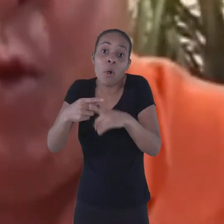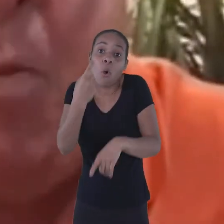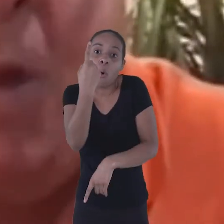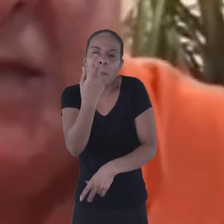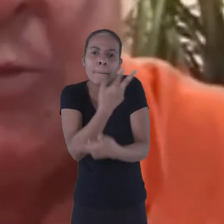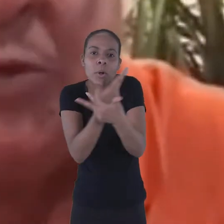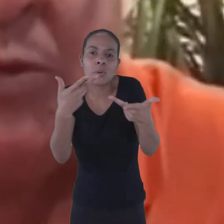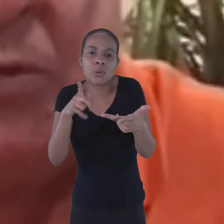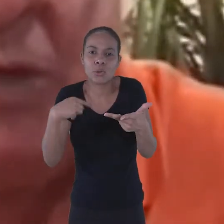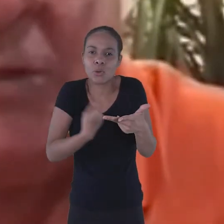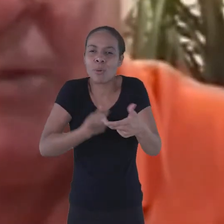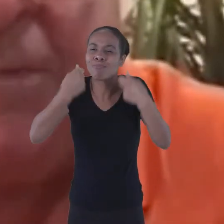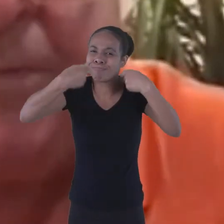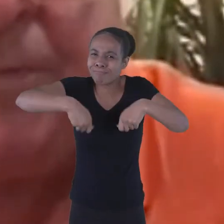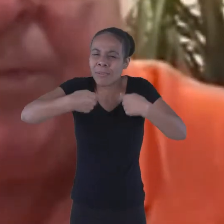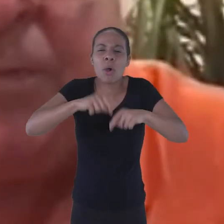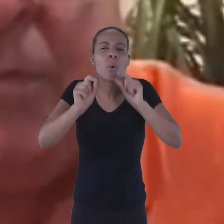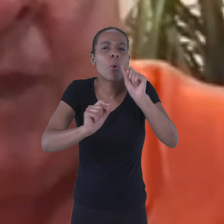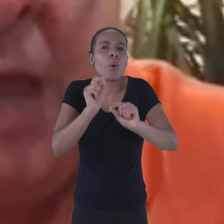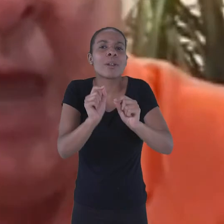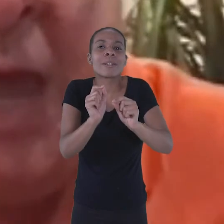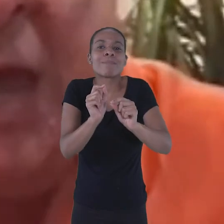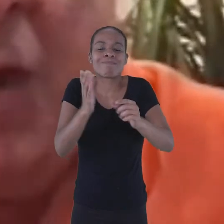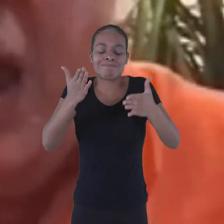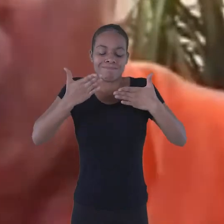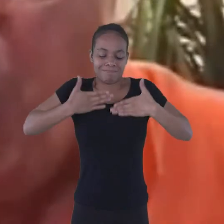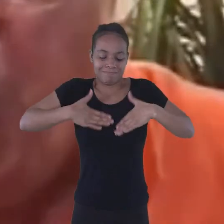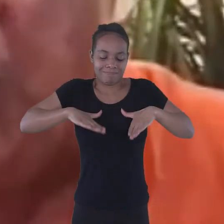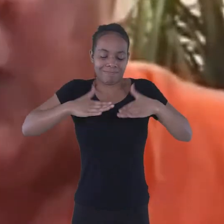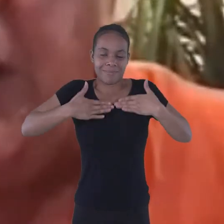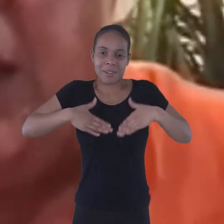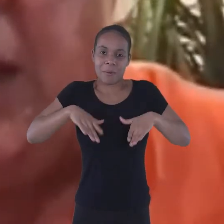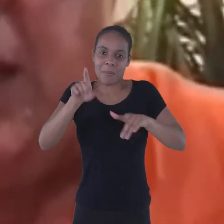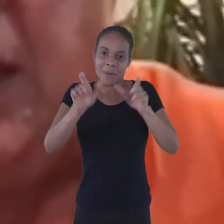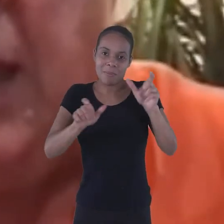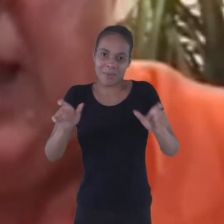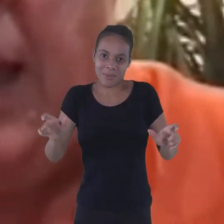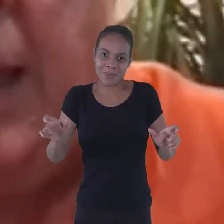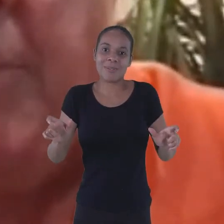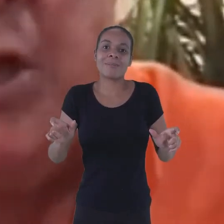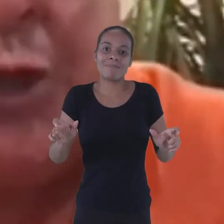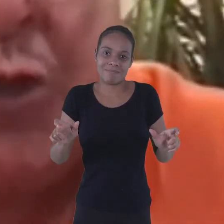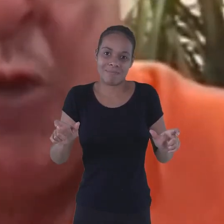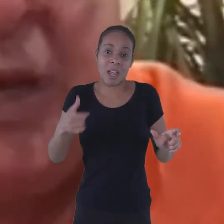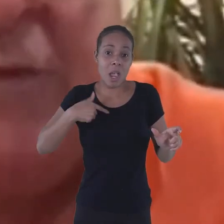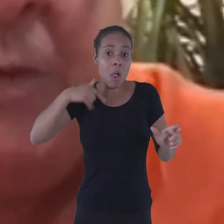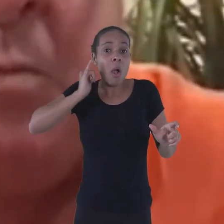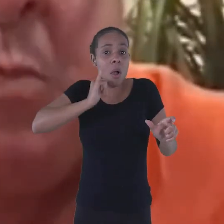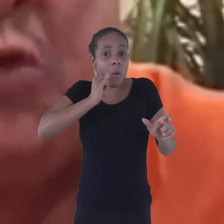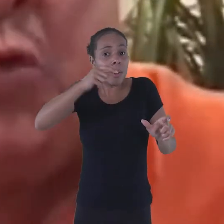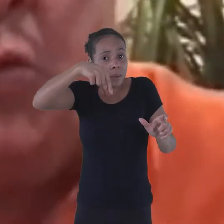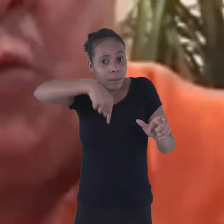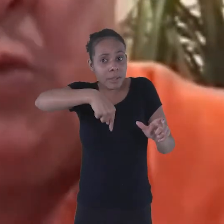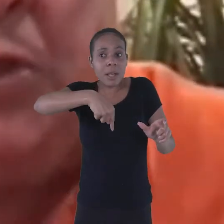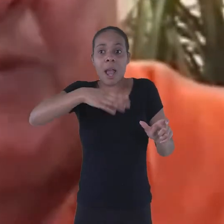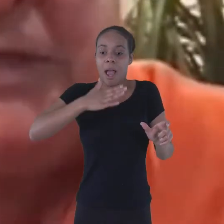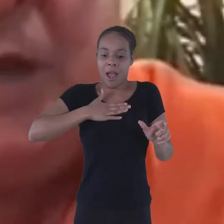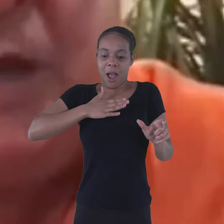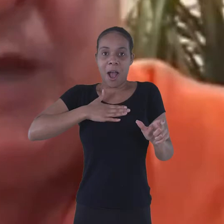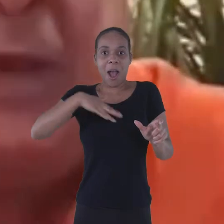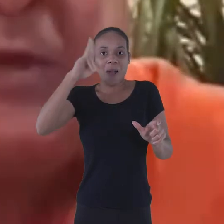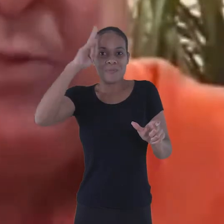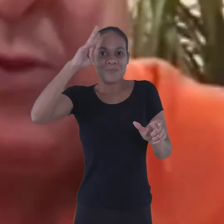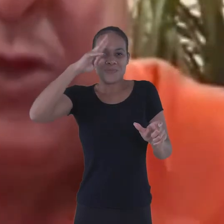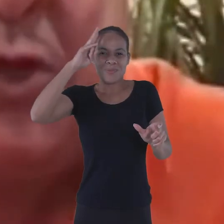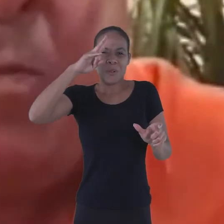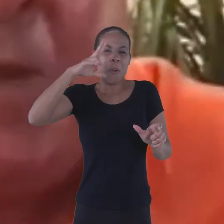vida é acalmar as pessoas. Eu reconto aqui a minha história, que foi muito especial